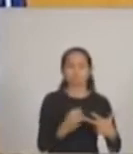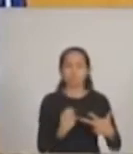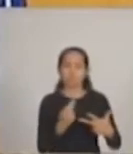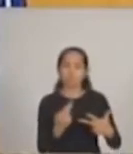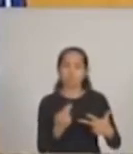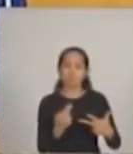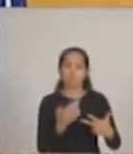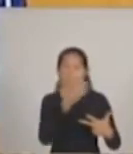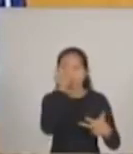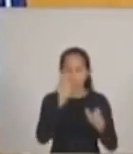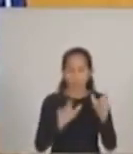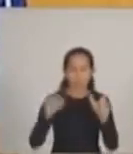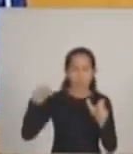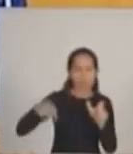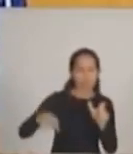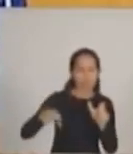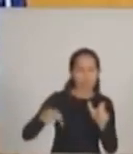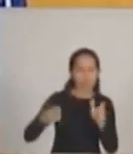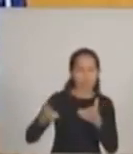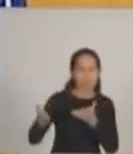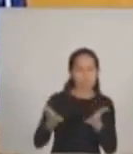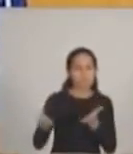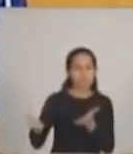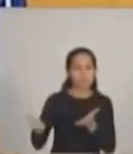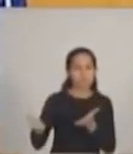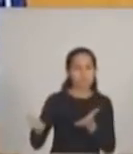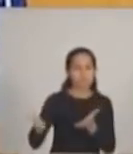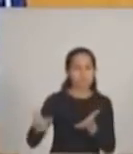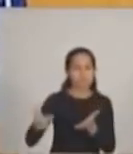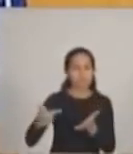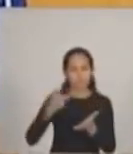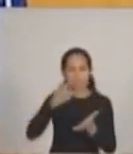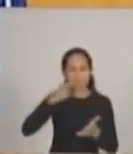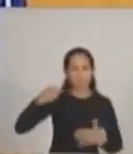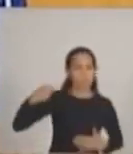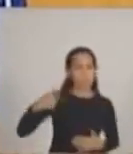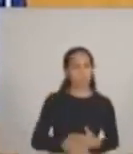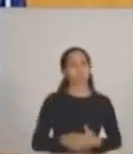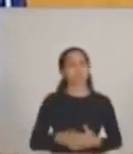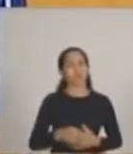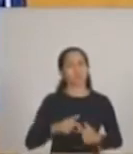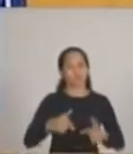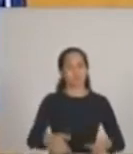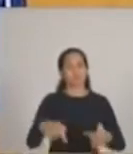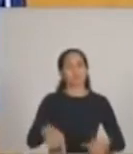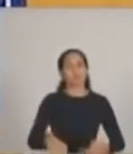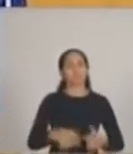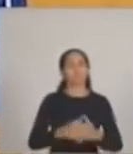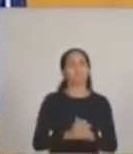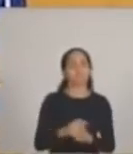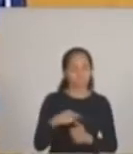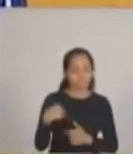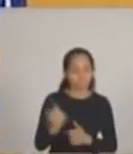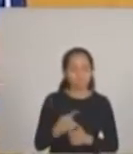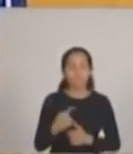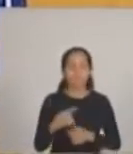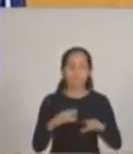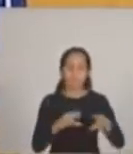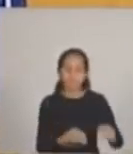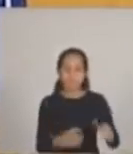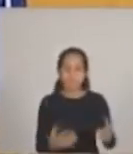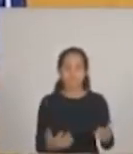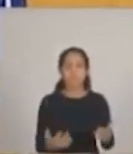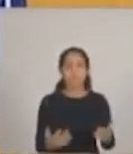interfere aqui na Assembleia Legislativa, a reação ela é muito dura. Então, quando nós interferimos nas decisões de um poder, do